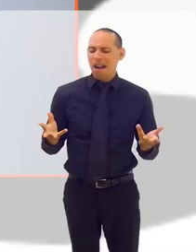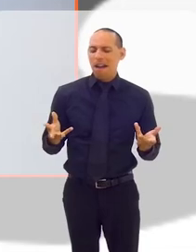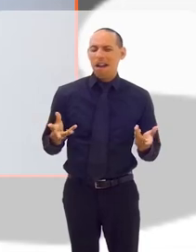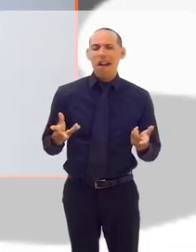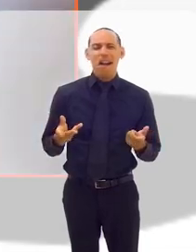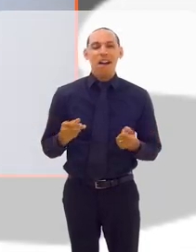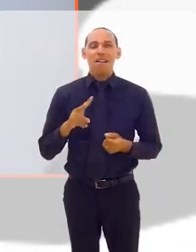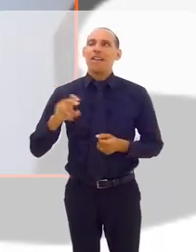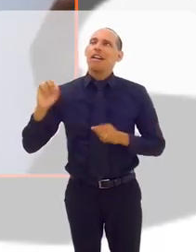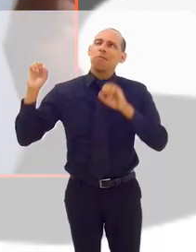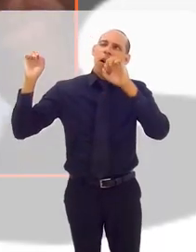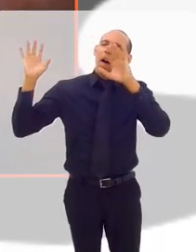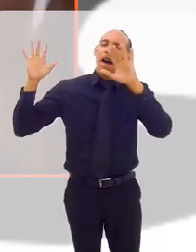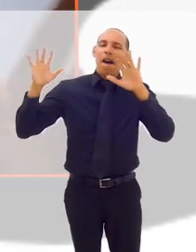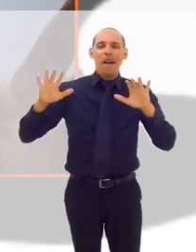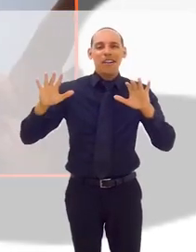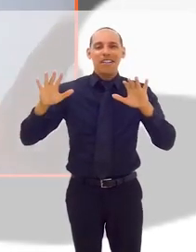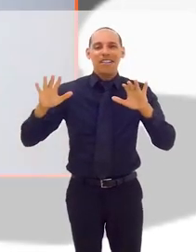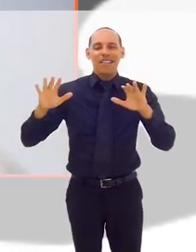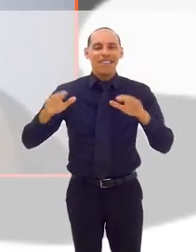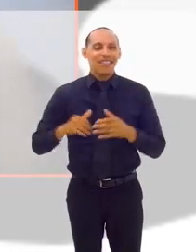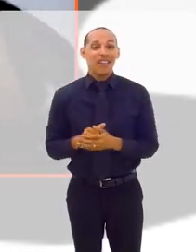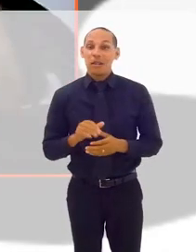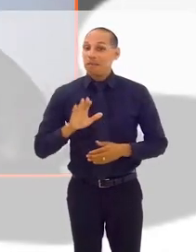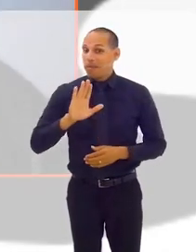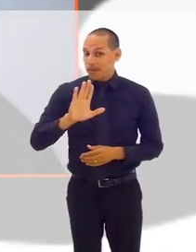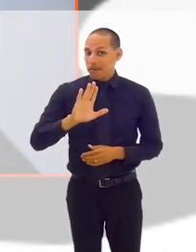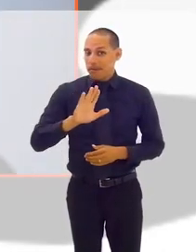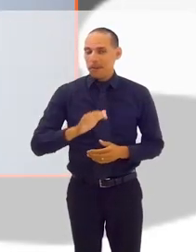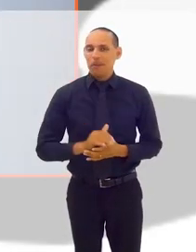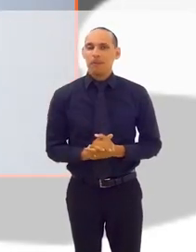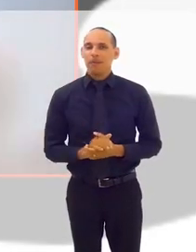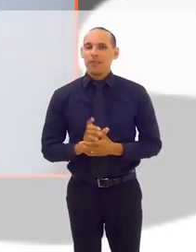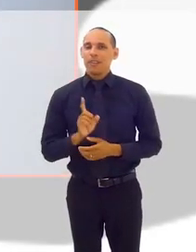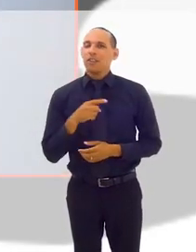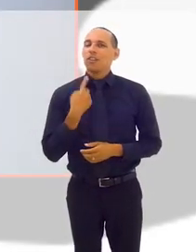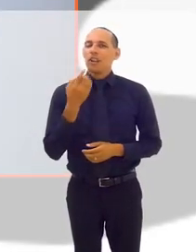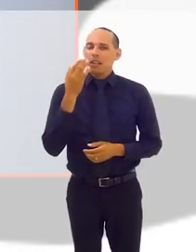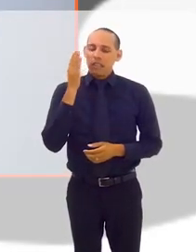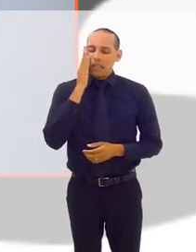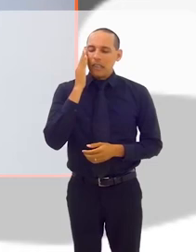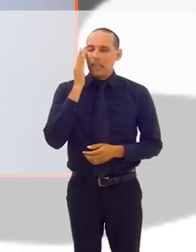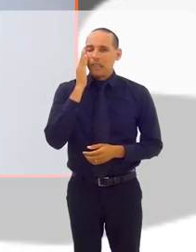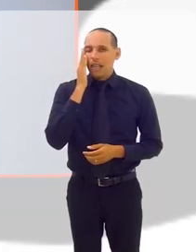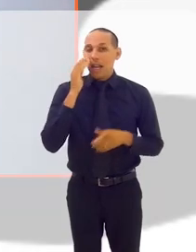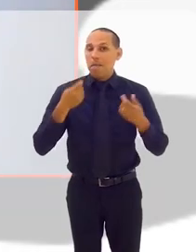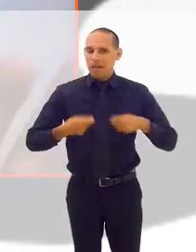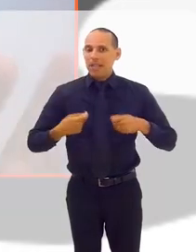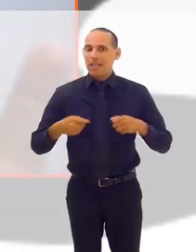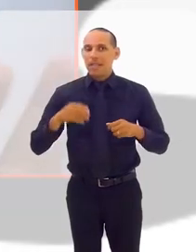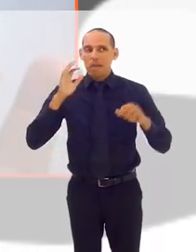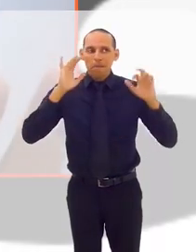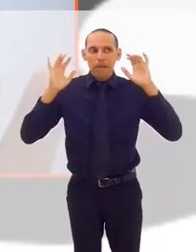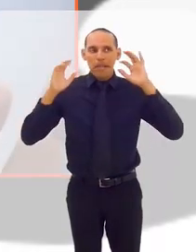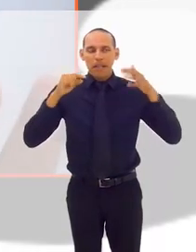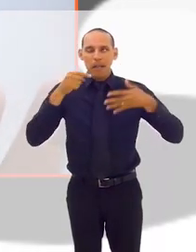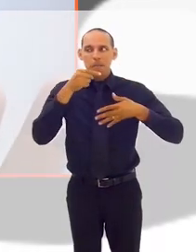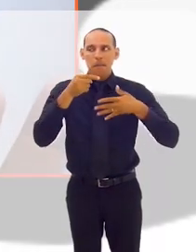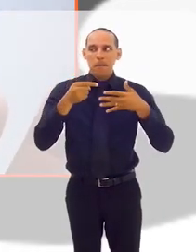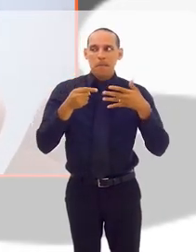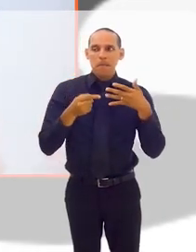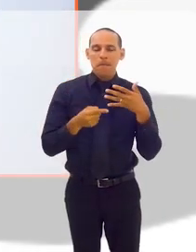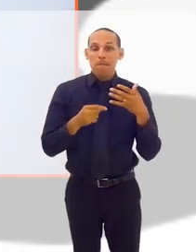que vai ser uma bênção, só chuva de bênção. Mas a gente sabe que a gente tem que pensar em todas as